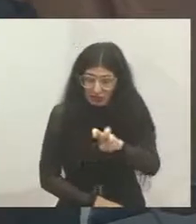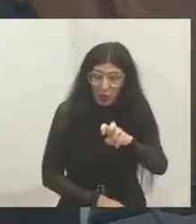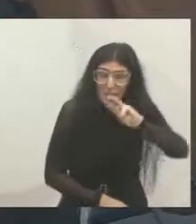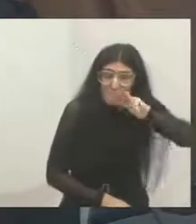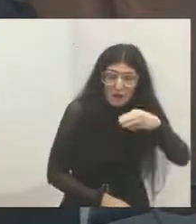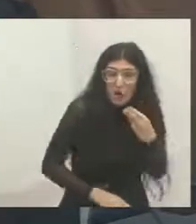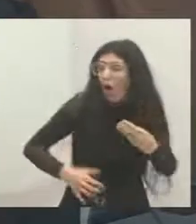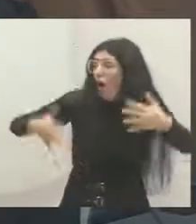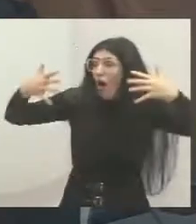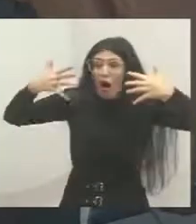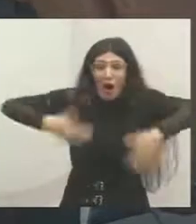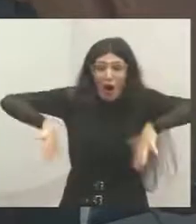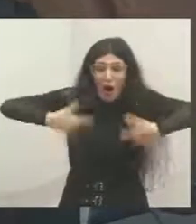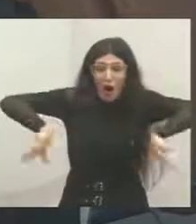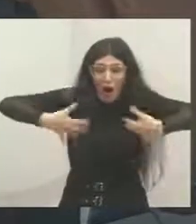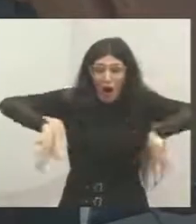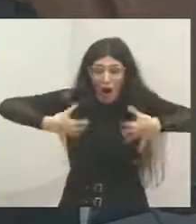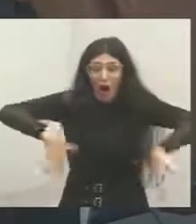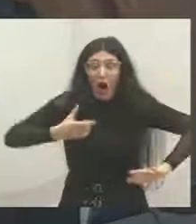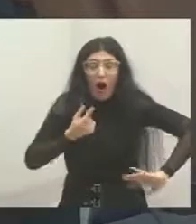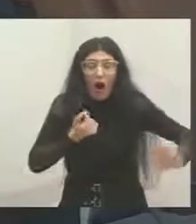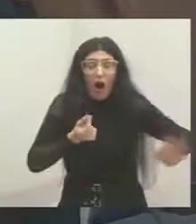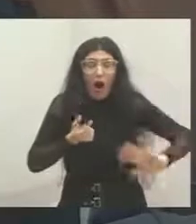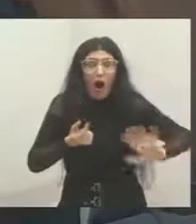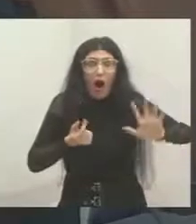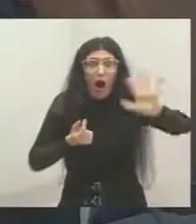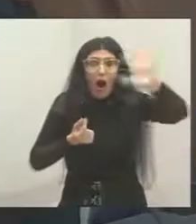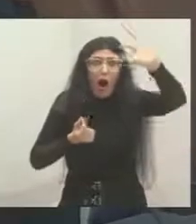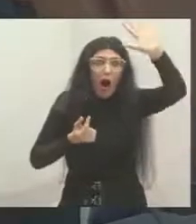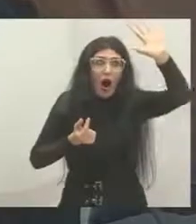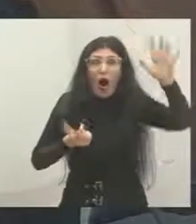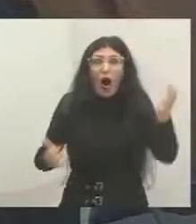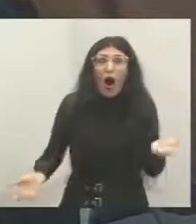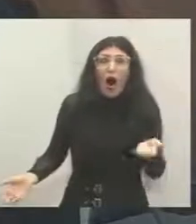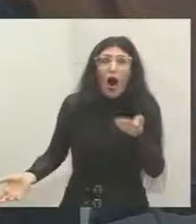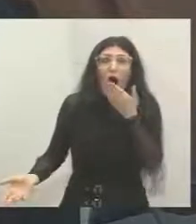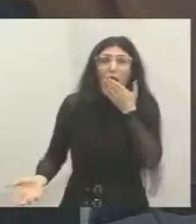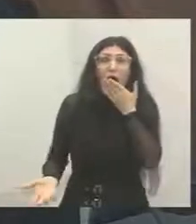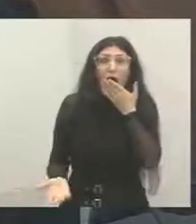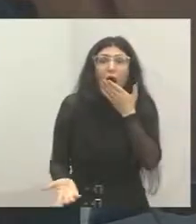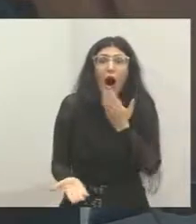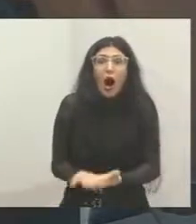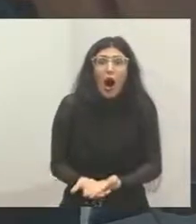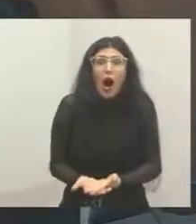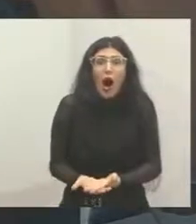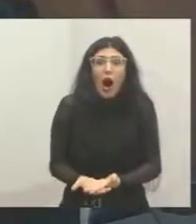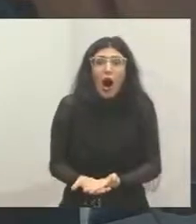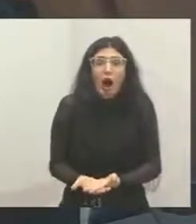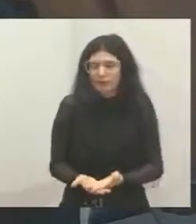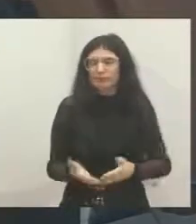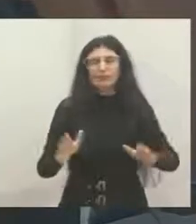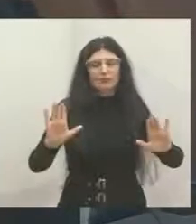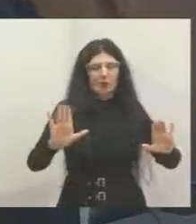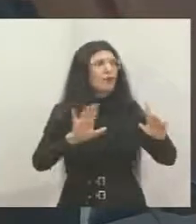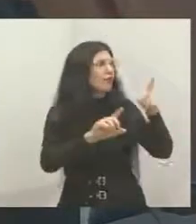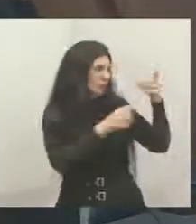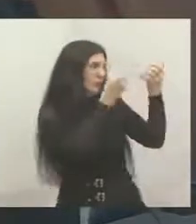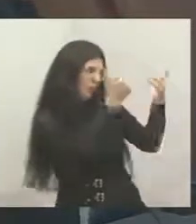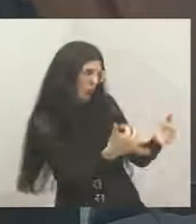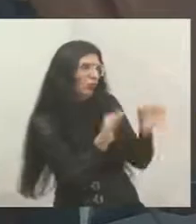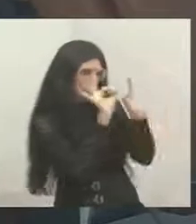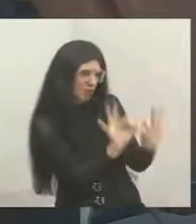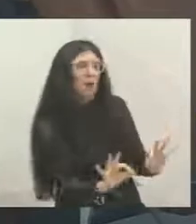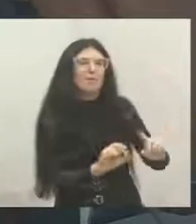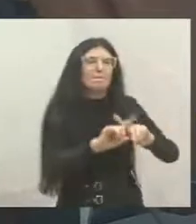Mas é só uma sugestão, porque não ficou esclarecedor da forma que você se expressou. Sim. Então, se é